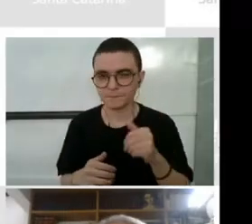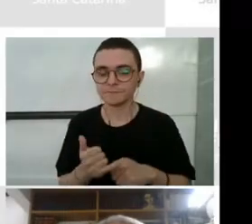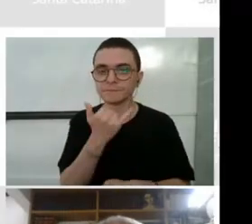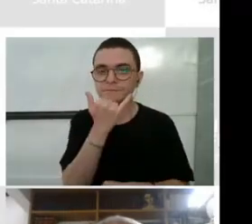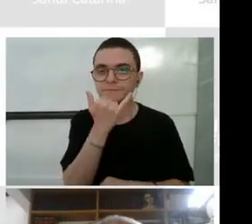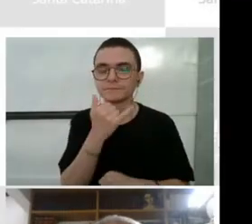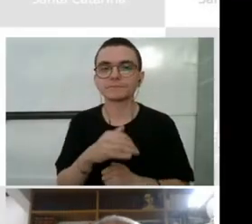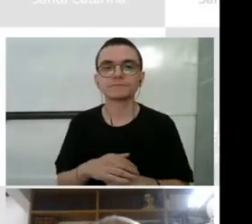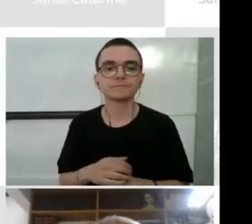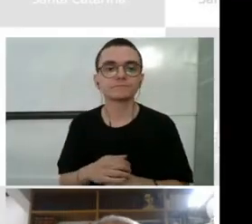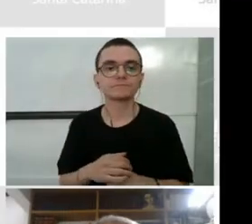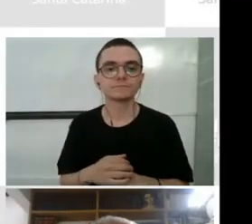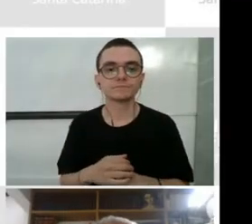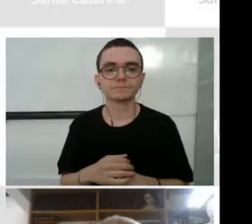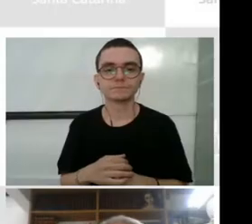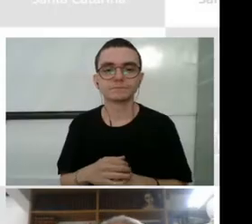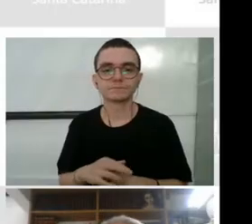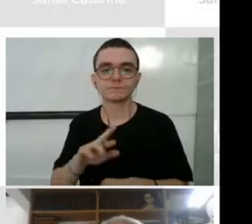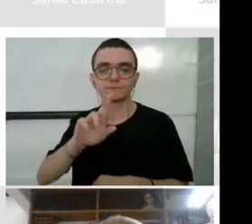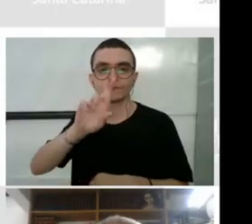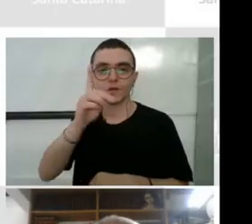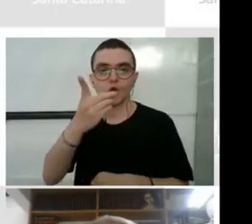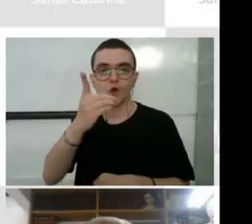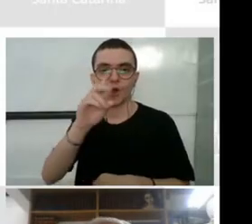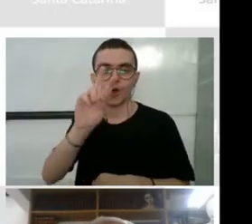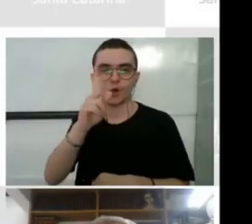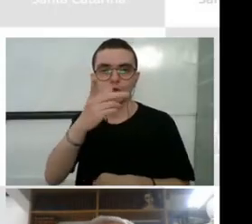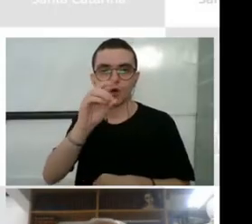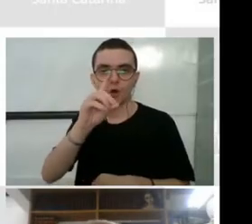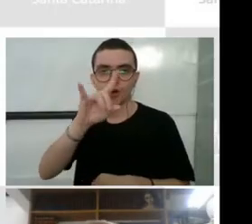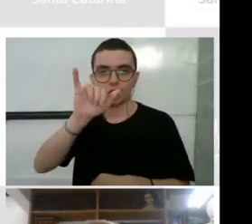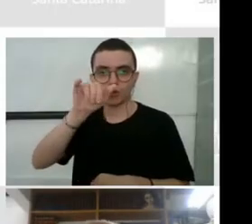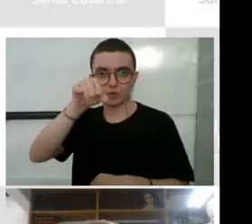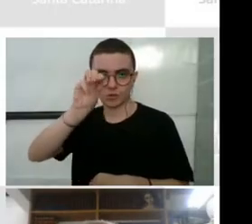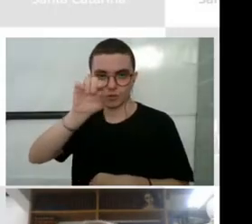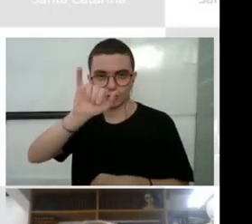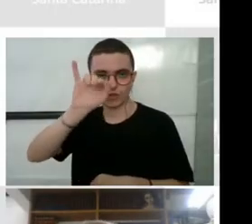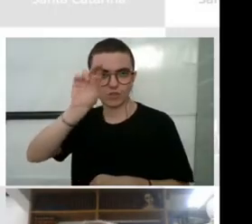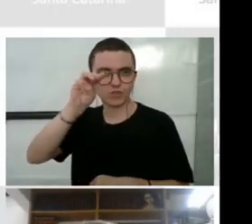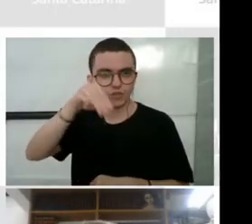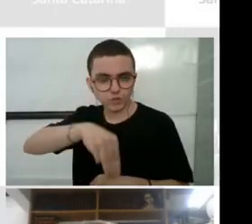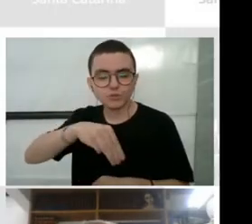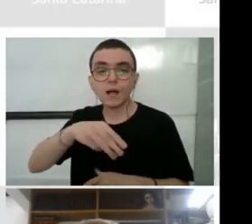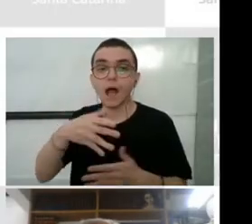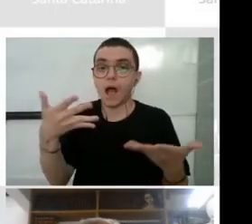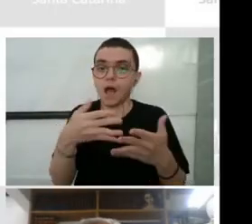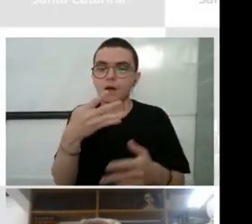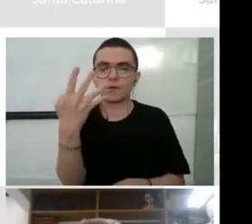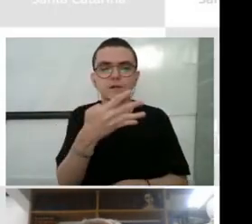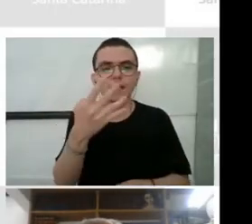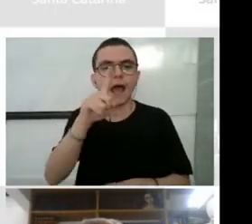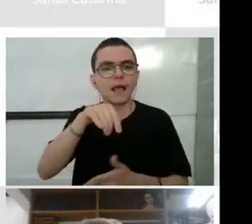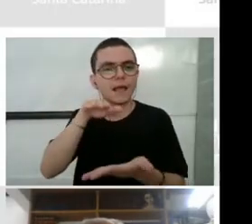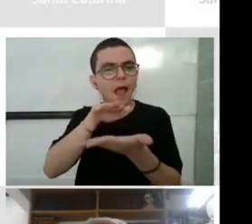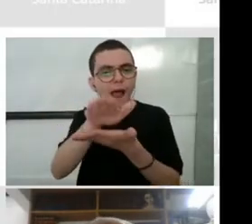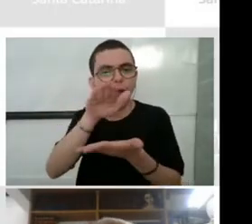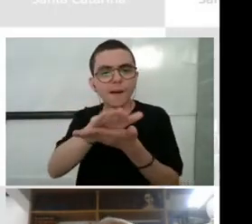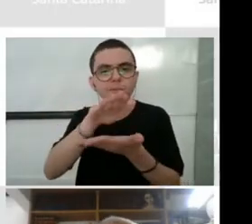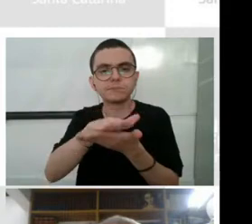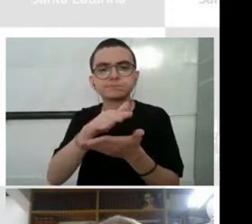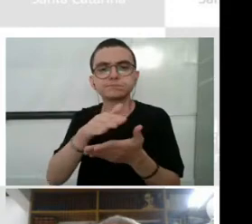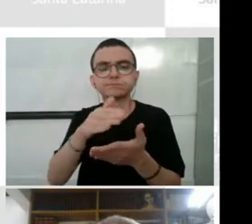da Agência Internacional de Energia, do Rodion e da OEA, agora vamos para a quarta, que é o Production Gap Report,